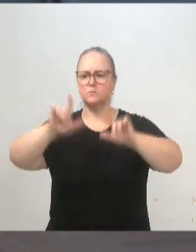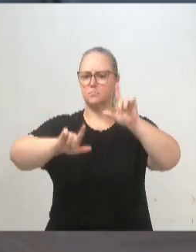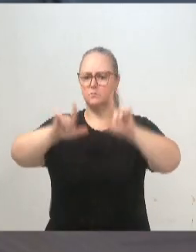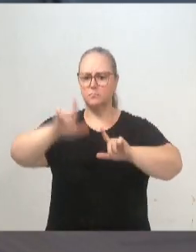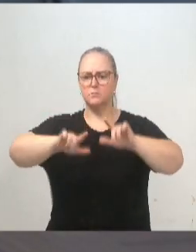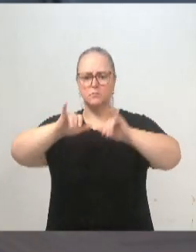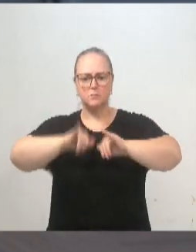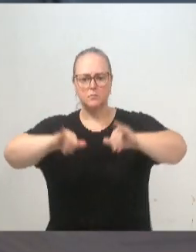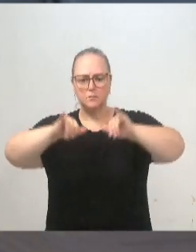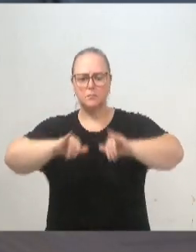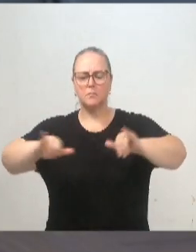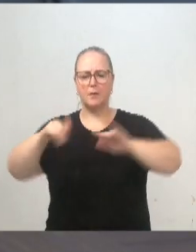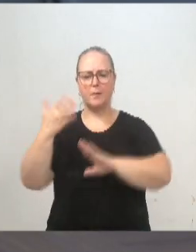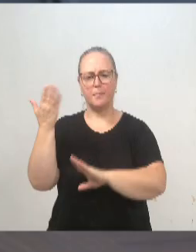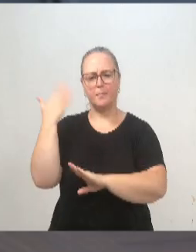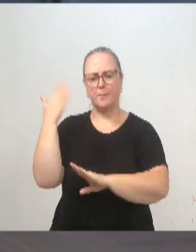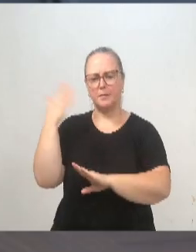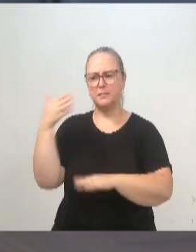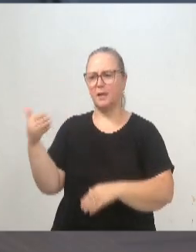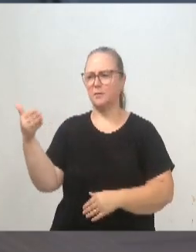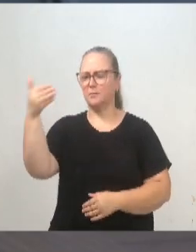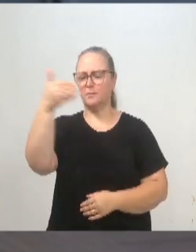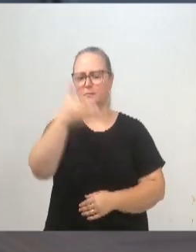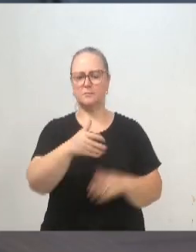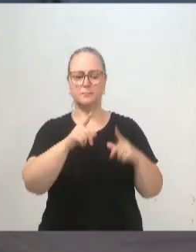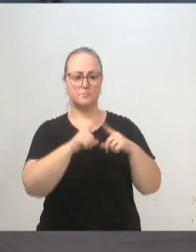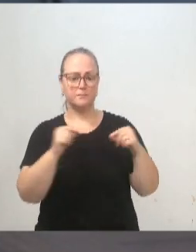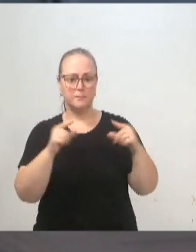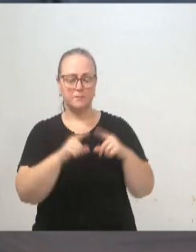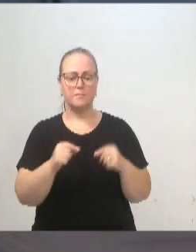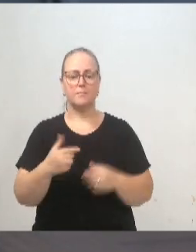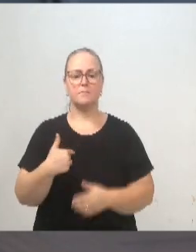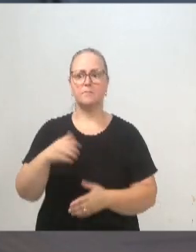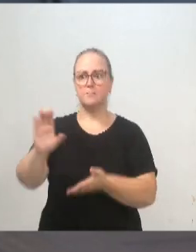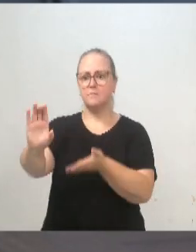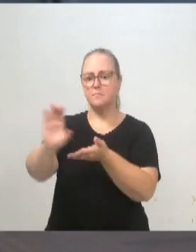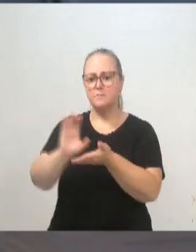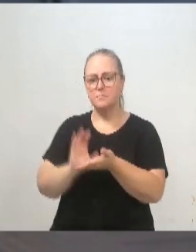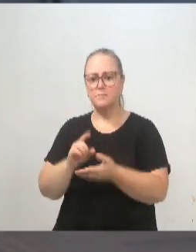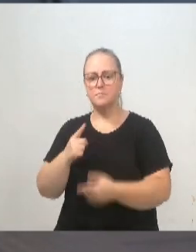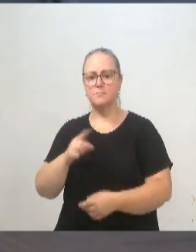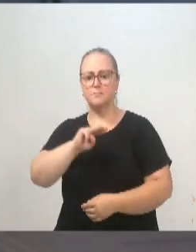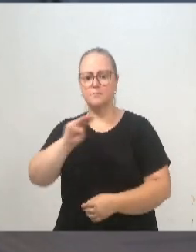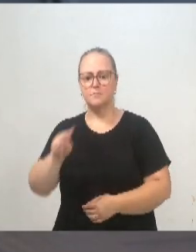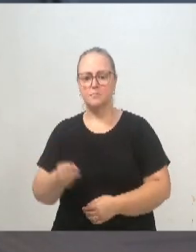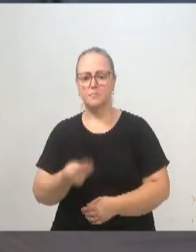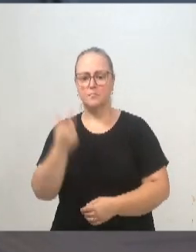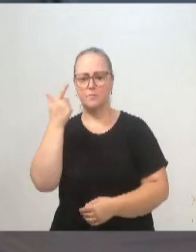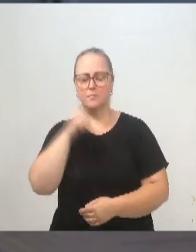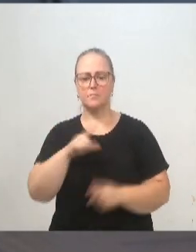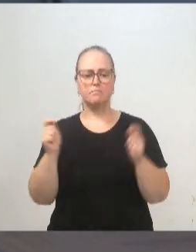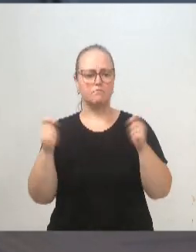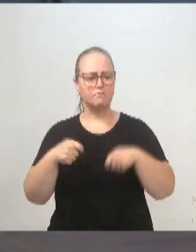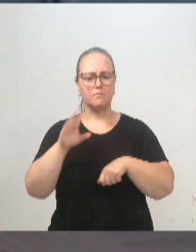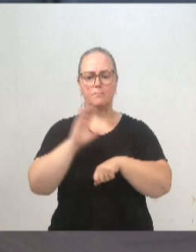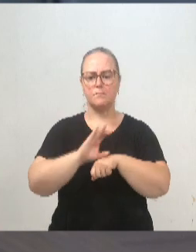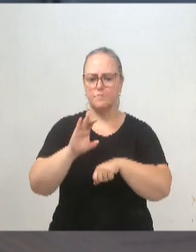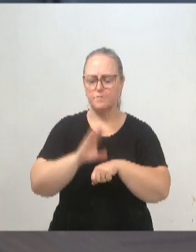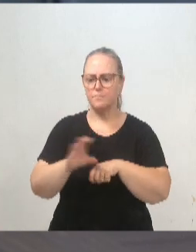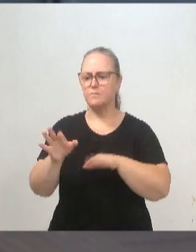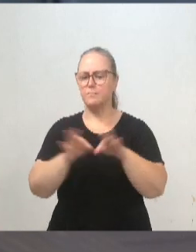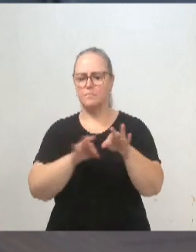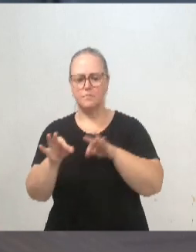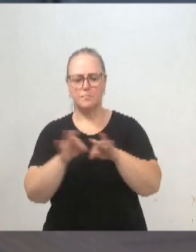prefeito da época indo a Brasília, dizendo que nós receberíamos R$1 milhão para fazer capacitação, para fazer um plano